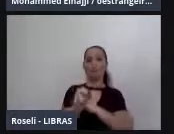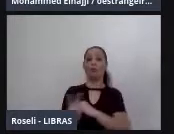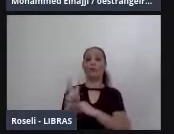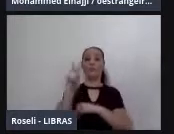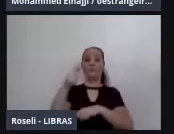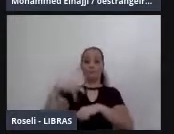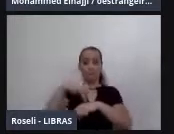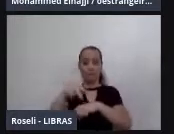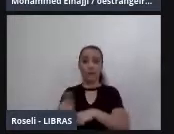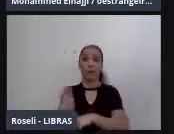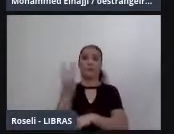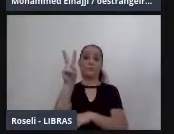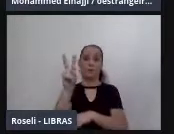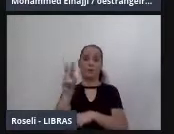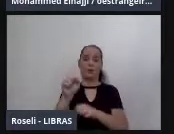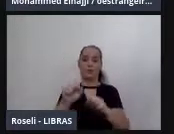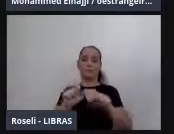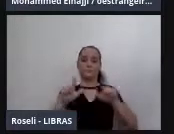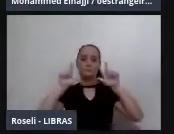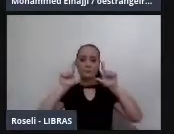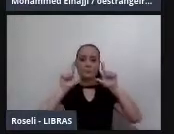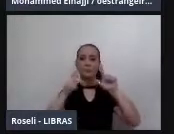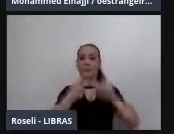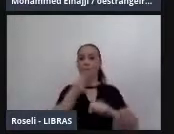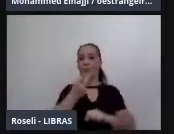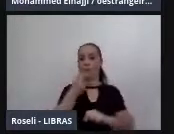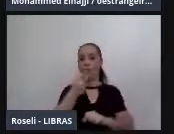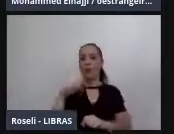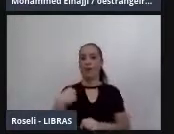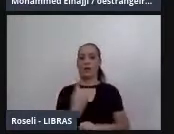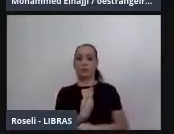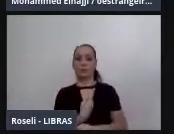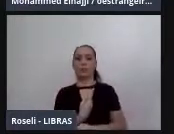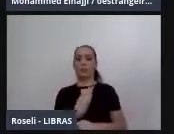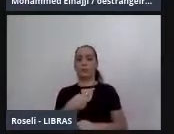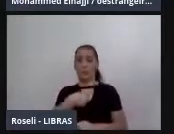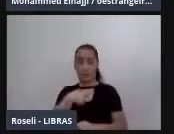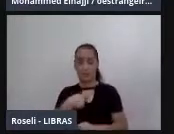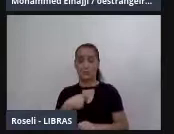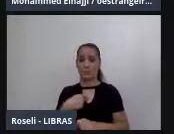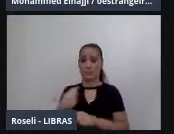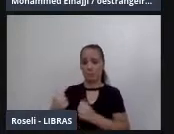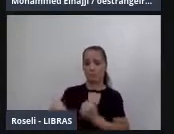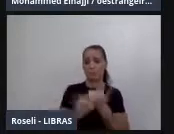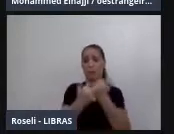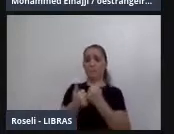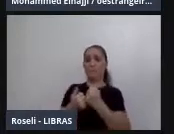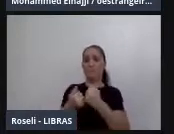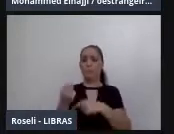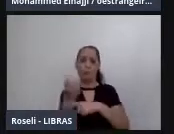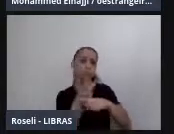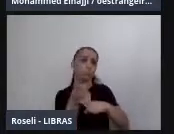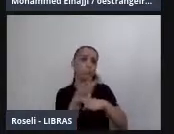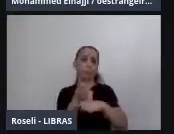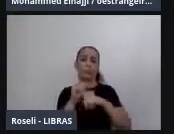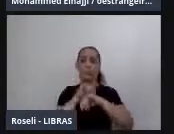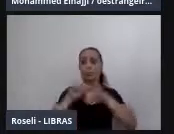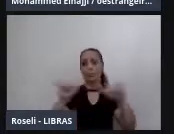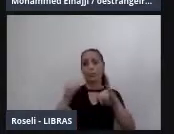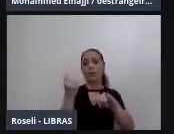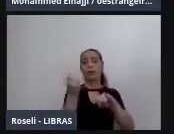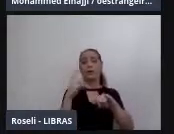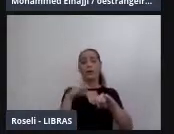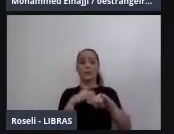Retratos Falados, que eu estou em busca de apoio, então fica aqui o recado, se alguém puder apoiar esse